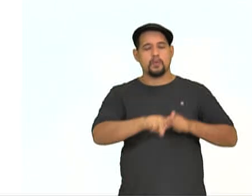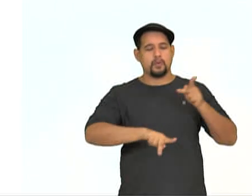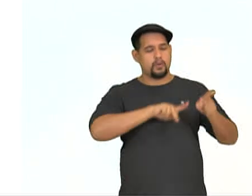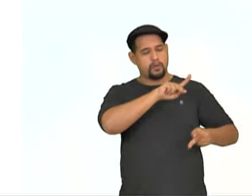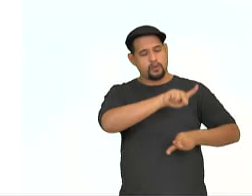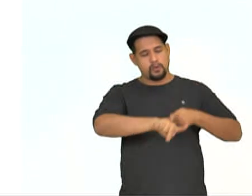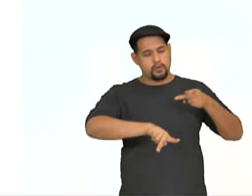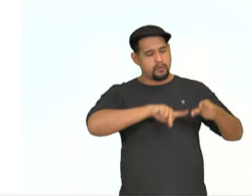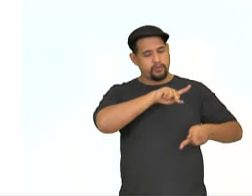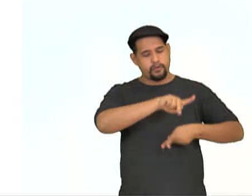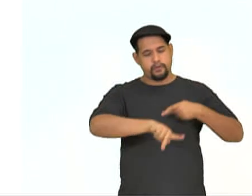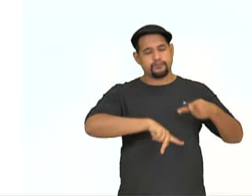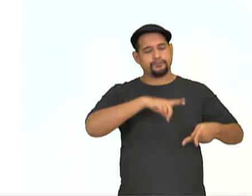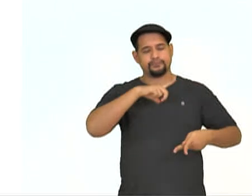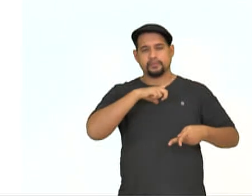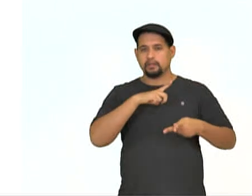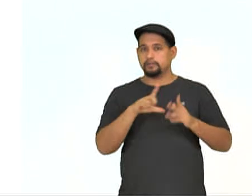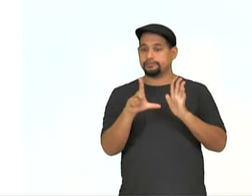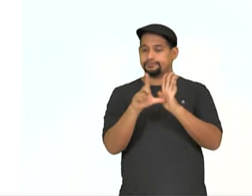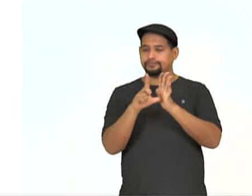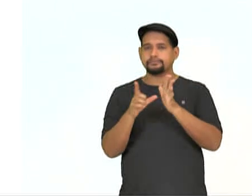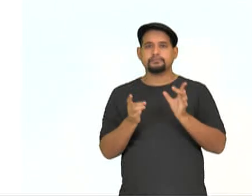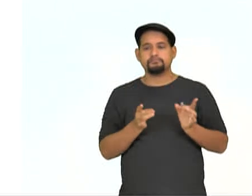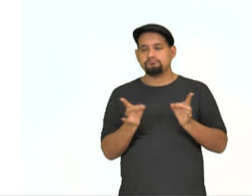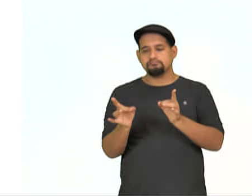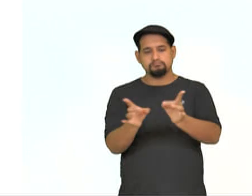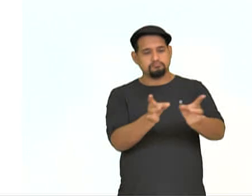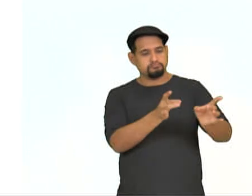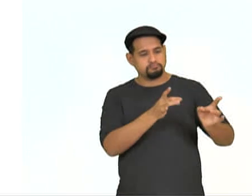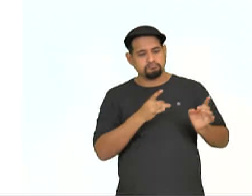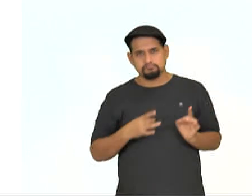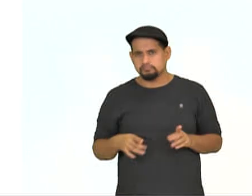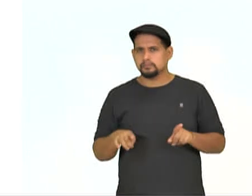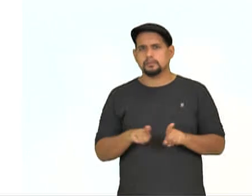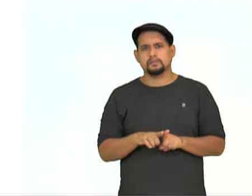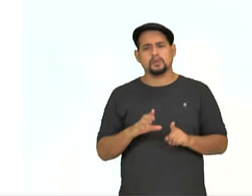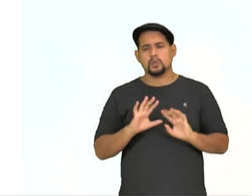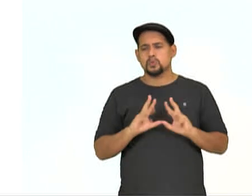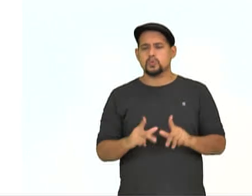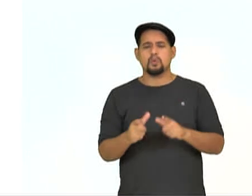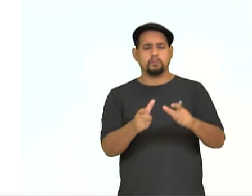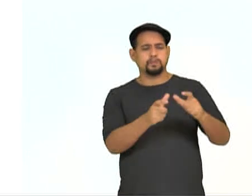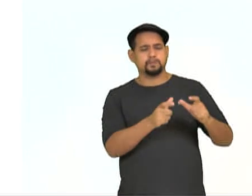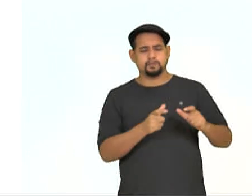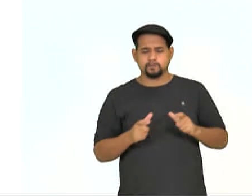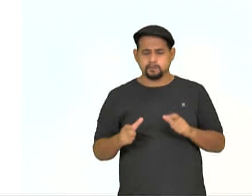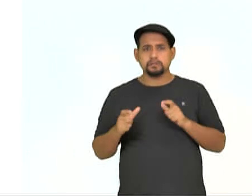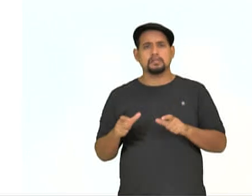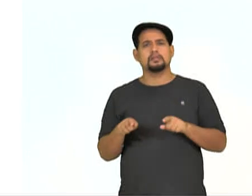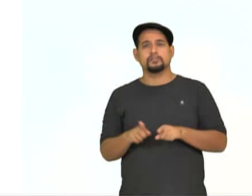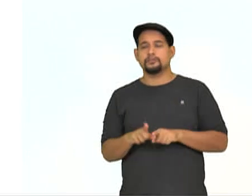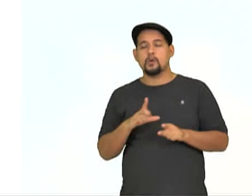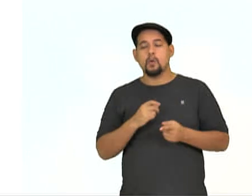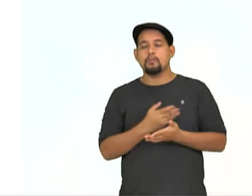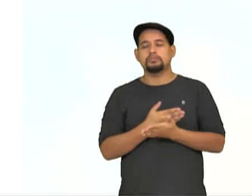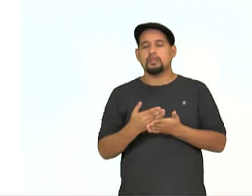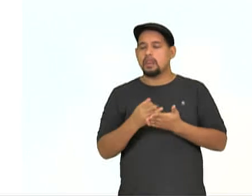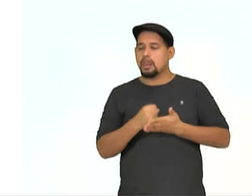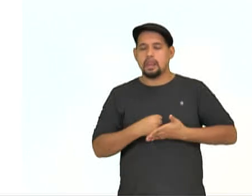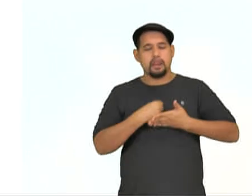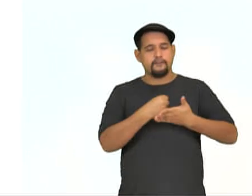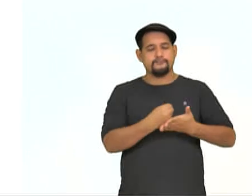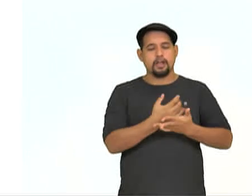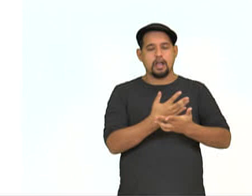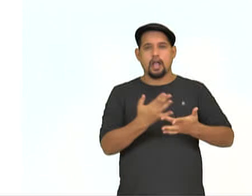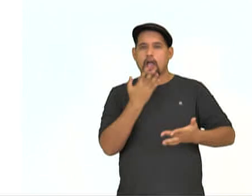que tinham um tipo de comércio, rota comercial, que eles passavam pelo Mediterrâneo, passavam por todas as regiões costeiras, eles tiveram acesso e começaram a levar essas